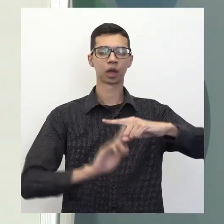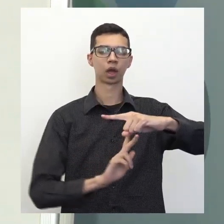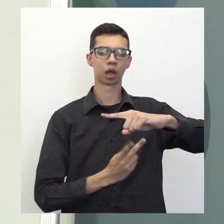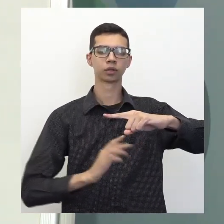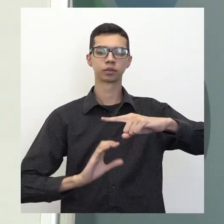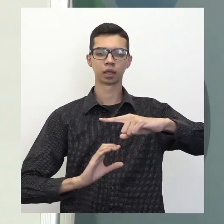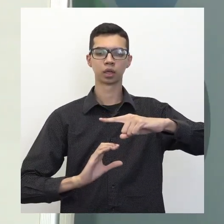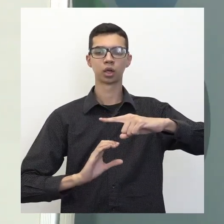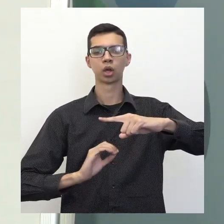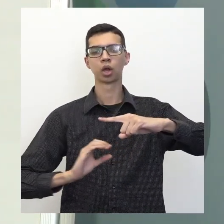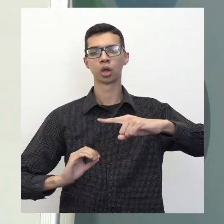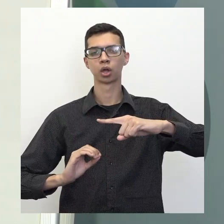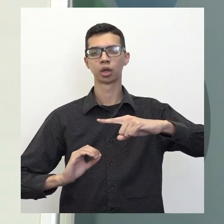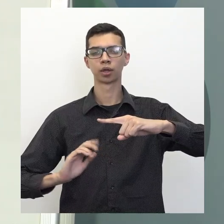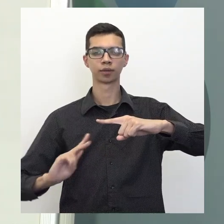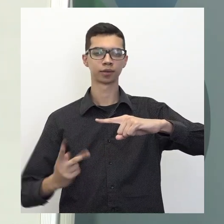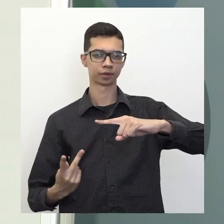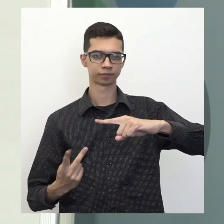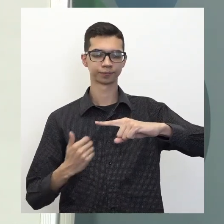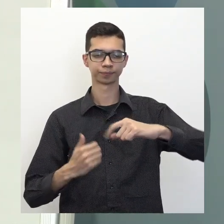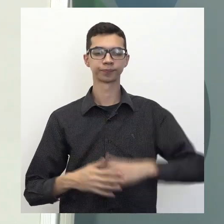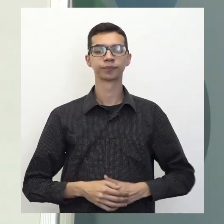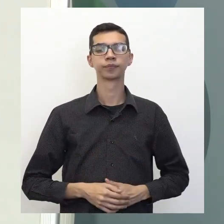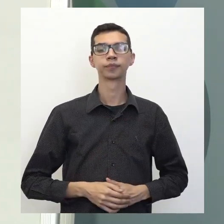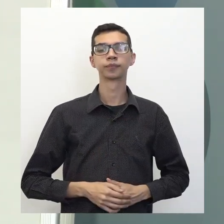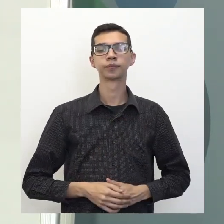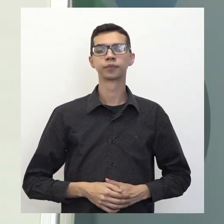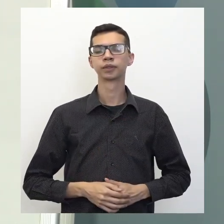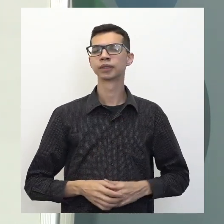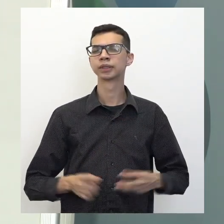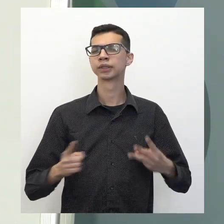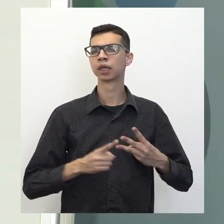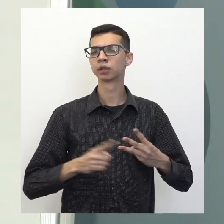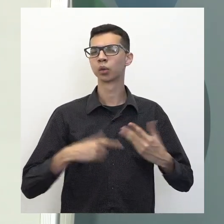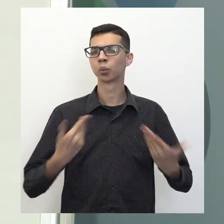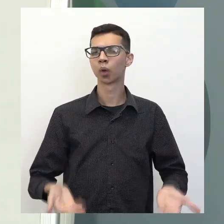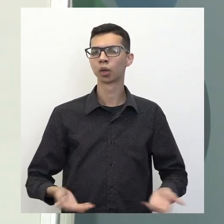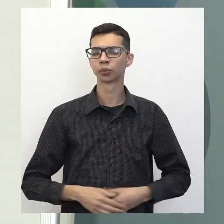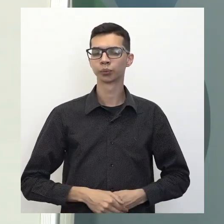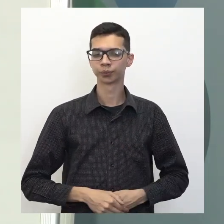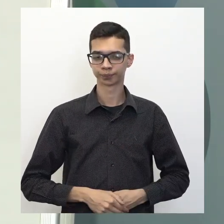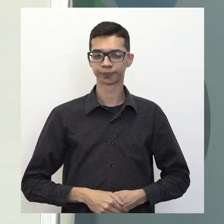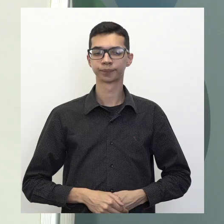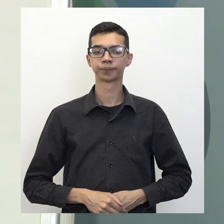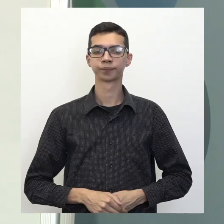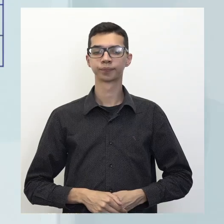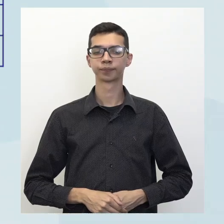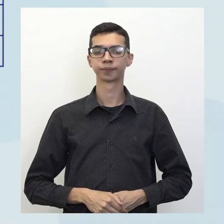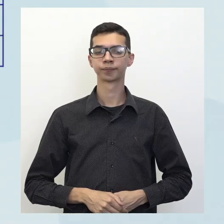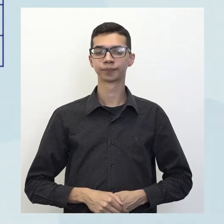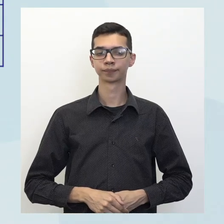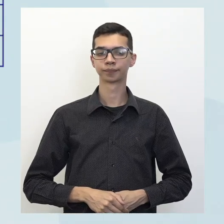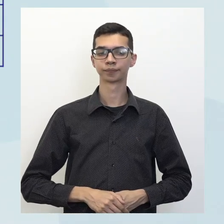E o terceiro, professora? O terceiro H+, A concentração de H+. Mais a concentração de